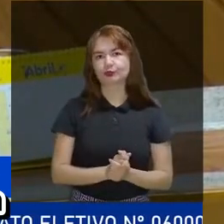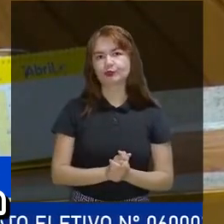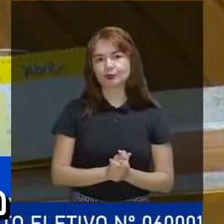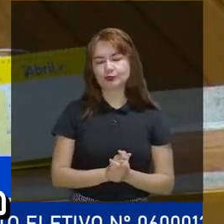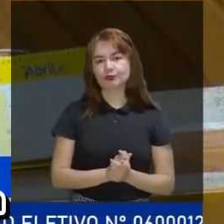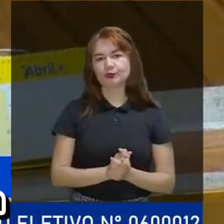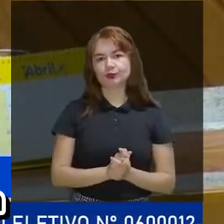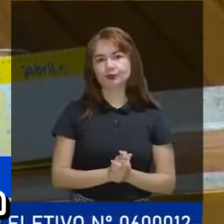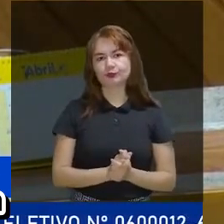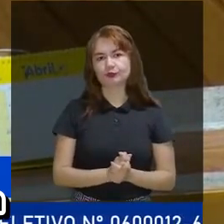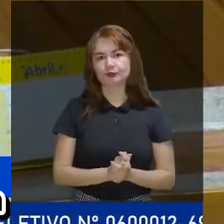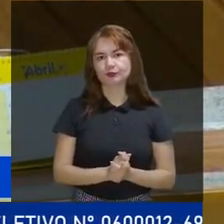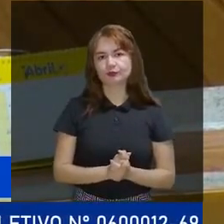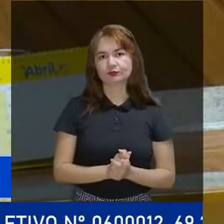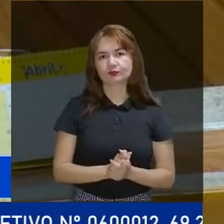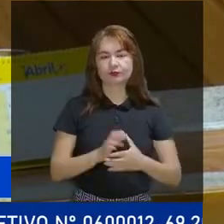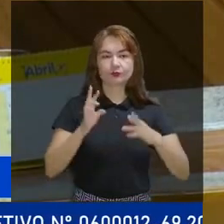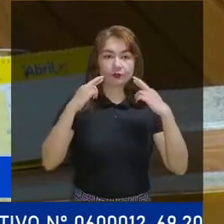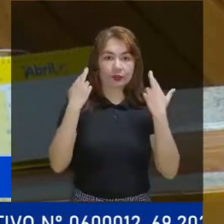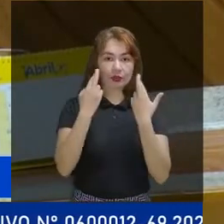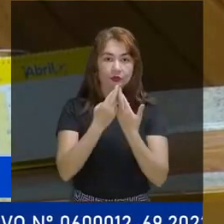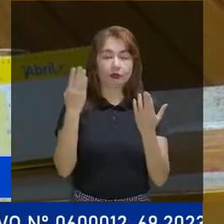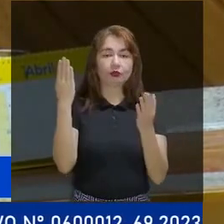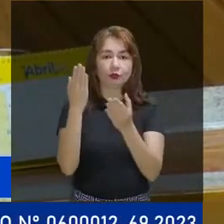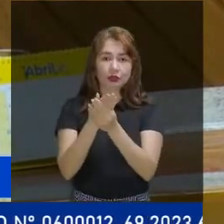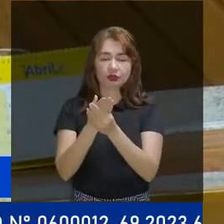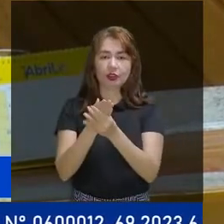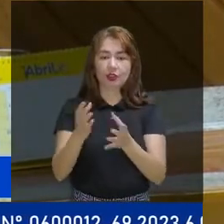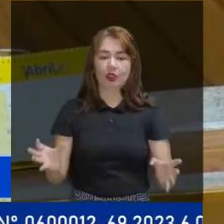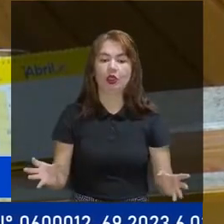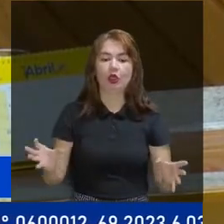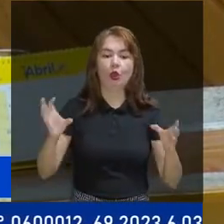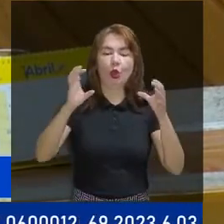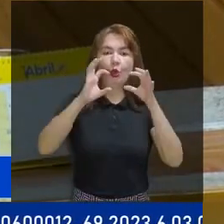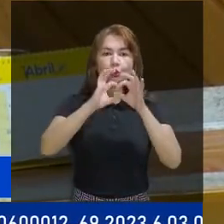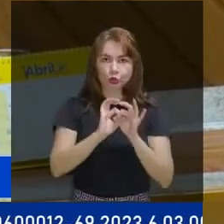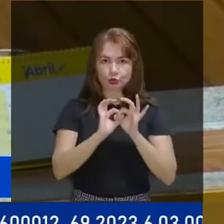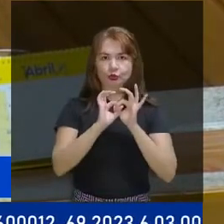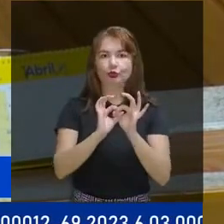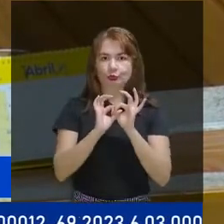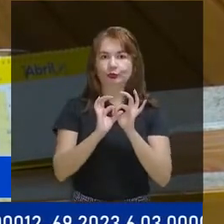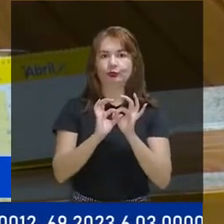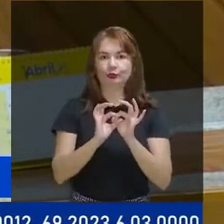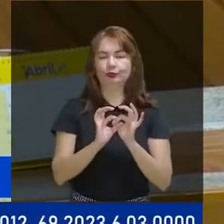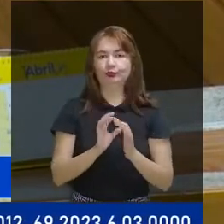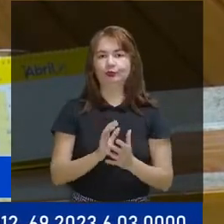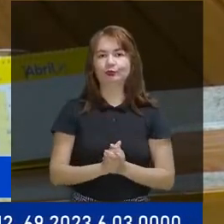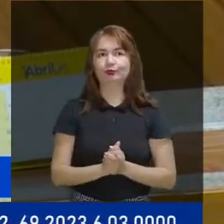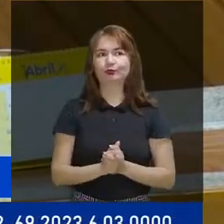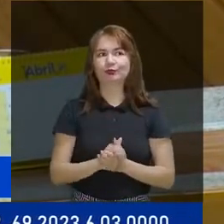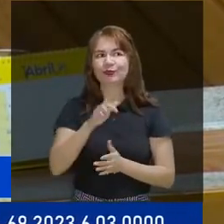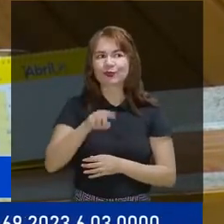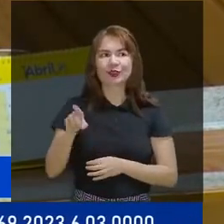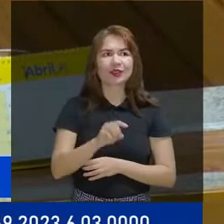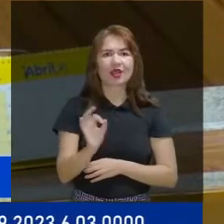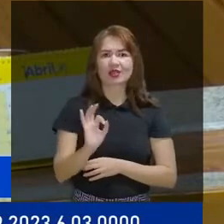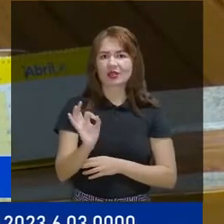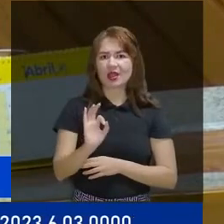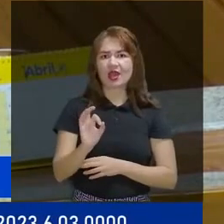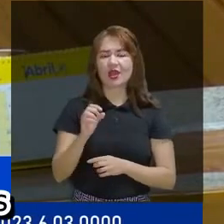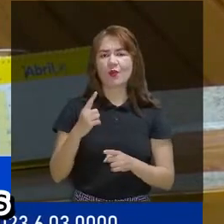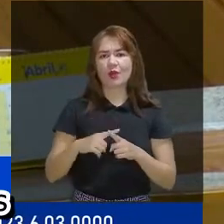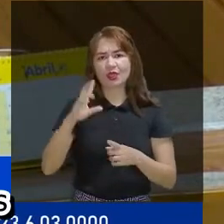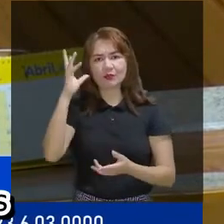relação à votação, à reunião de processos, só faz sentido ter nulidade quando há uma decisão